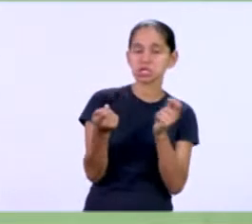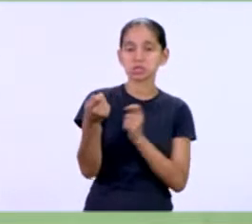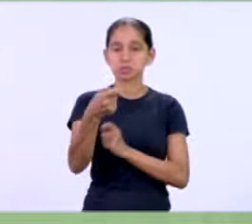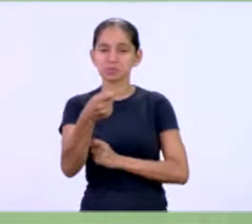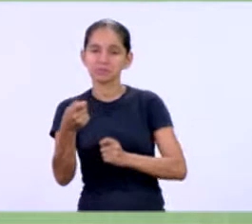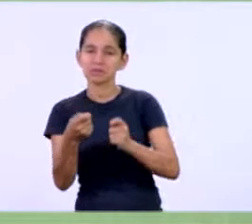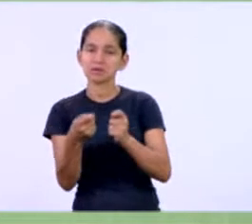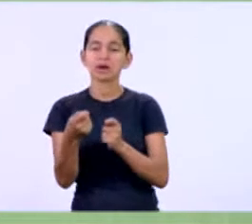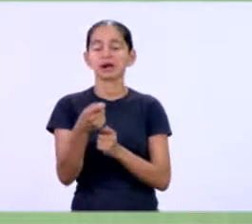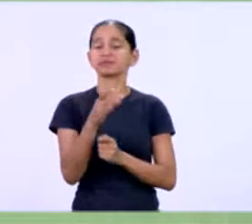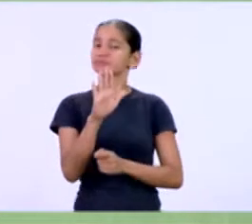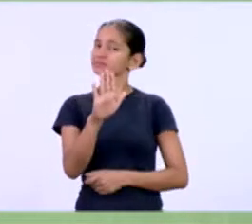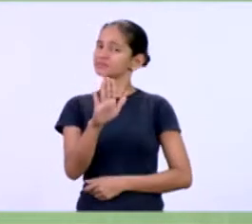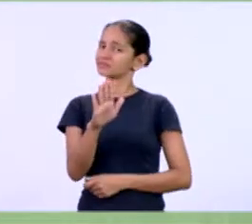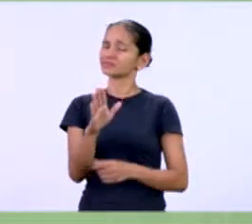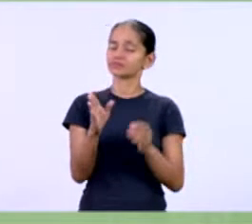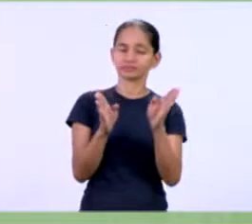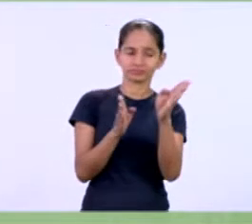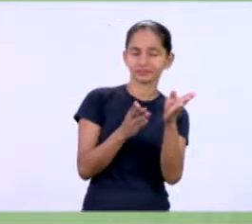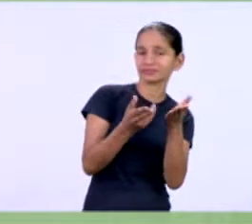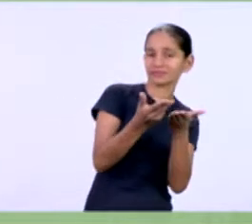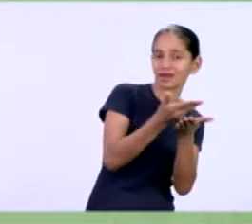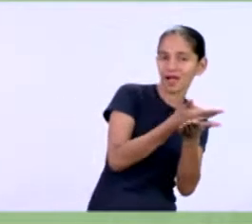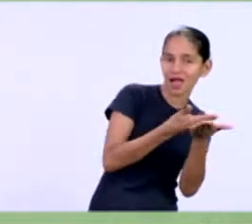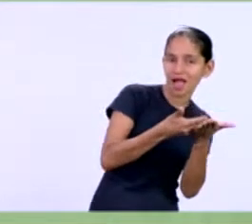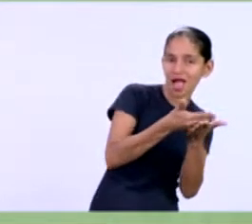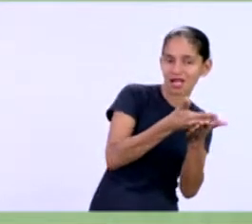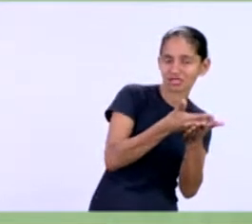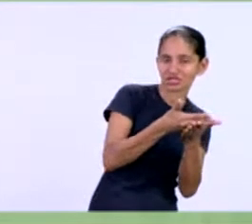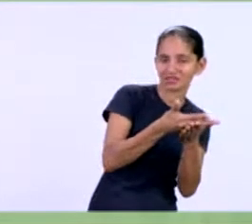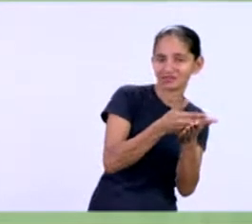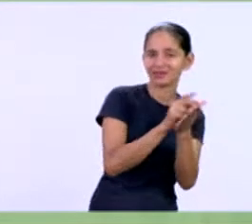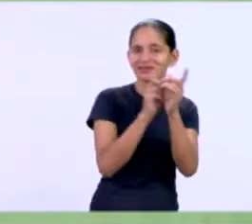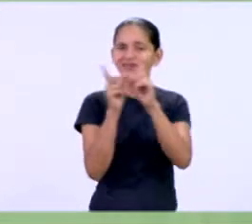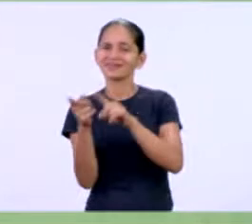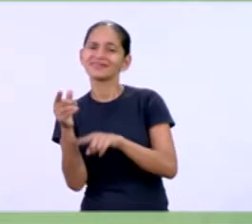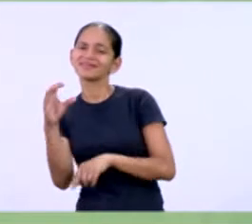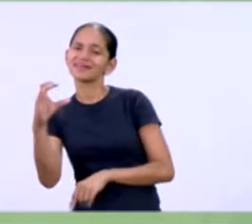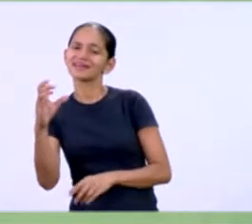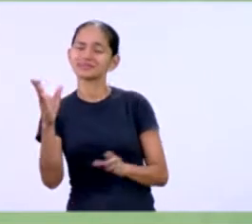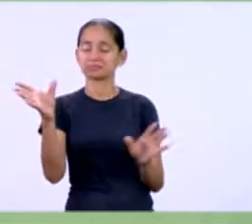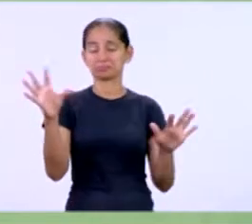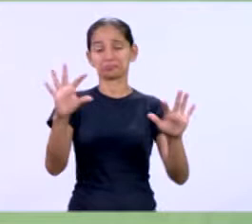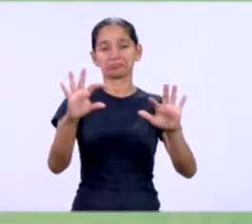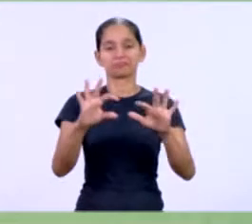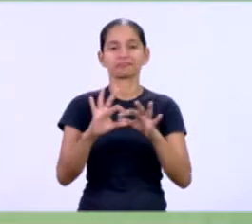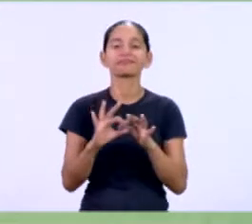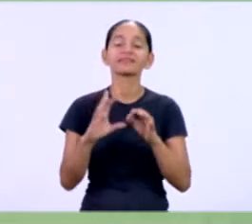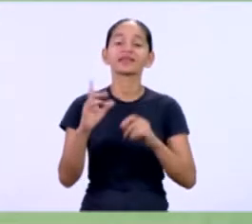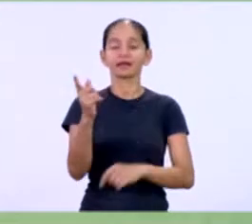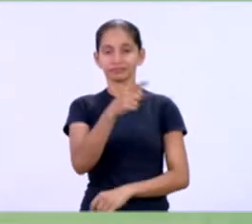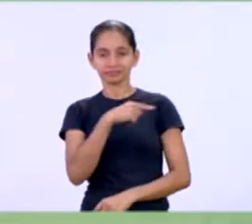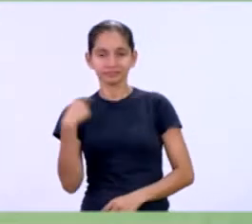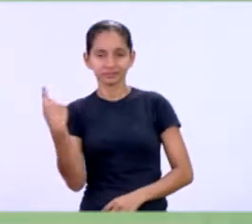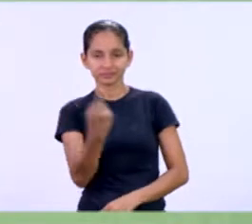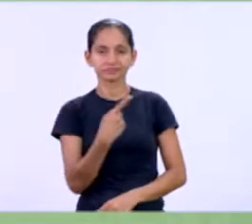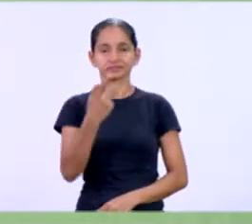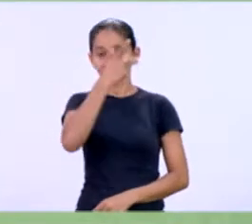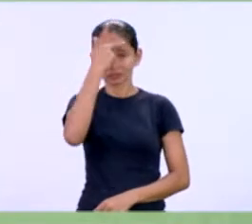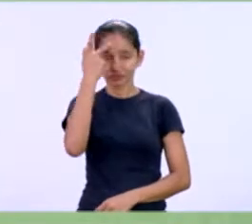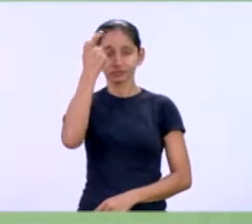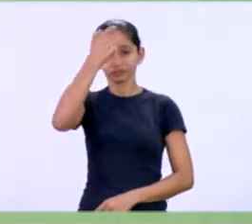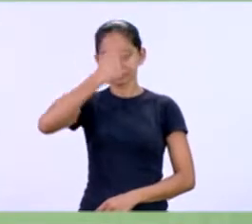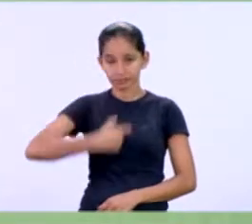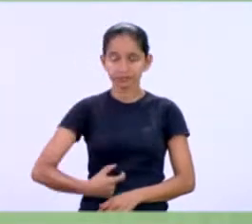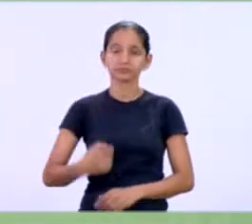seja, é uma arte, mas também uma ciência, de acordo com o Gitman 2010. Todas as pessoas físicas e jurídicas